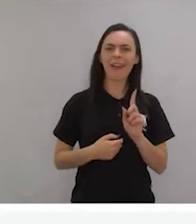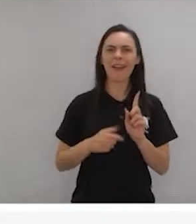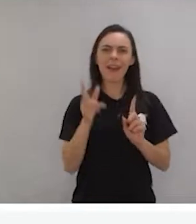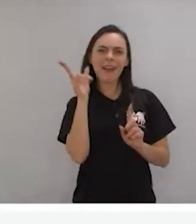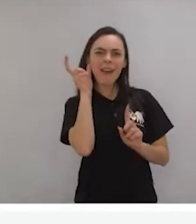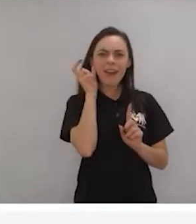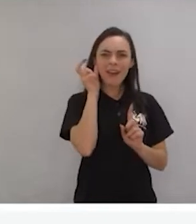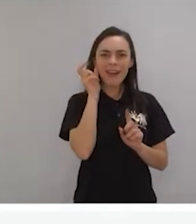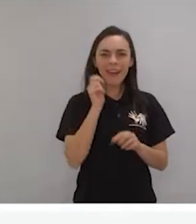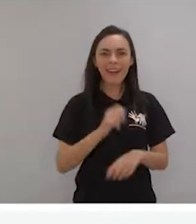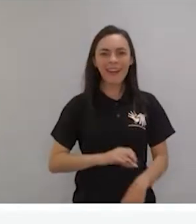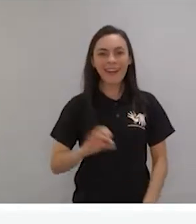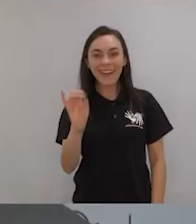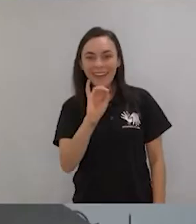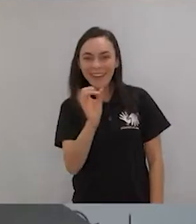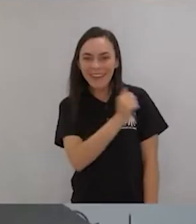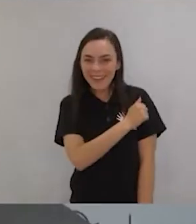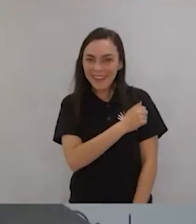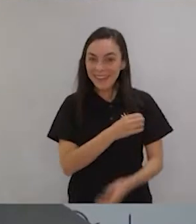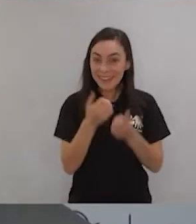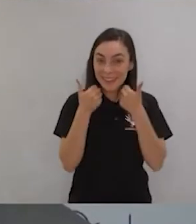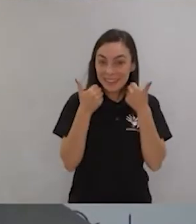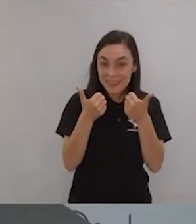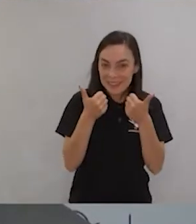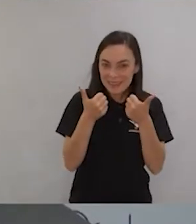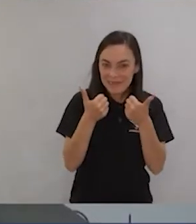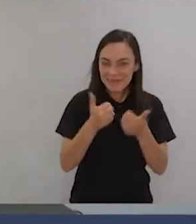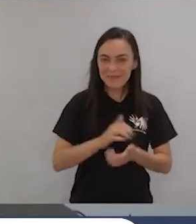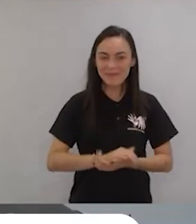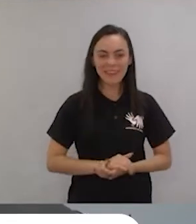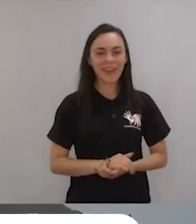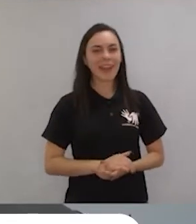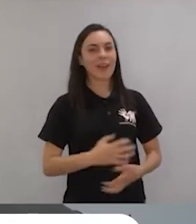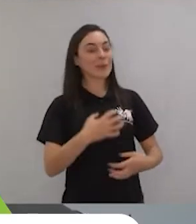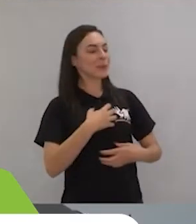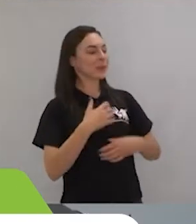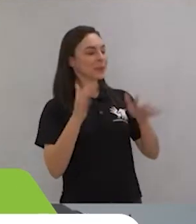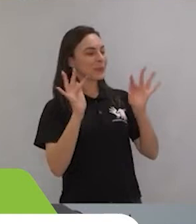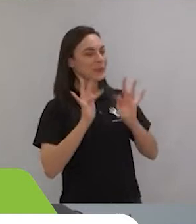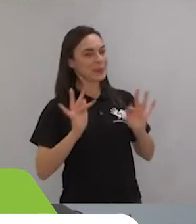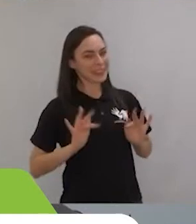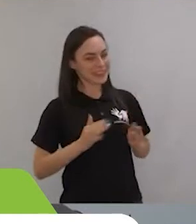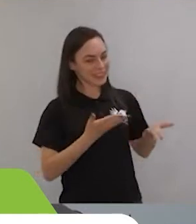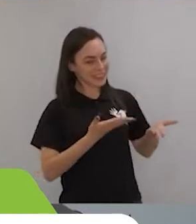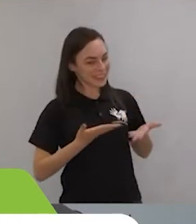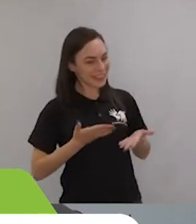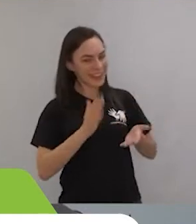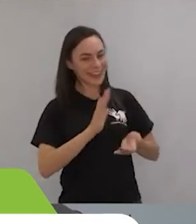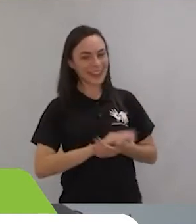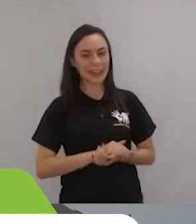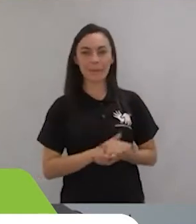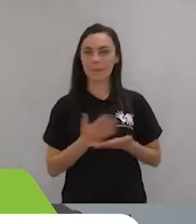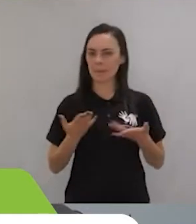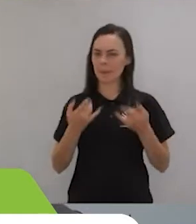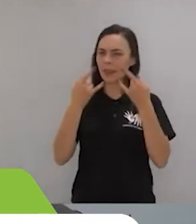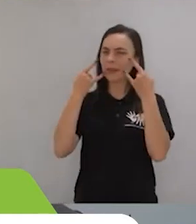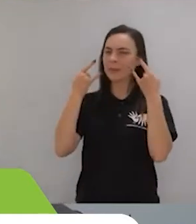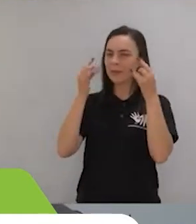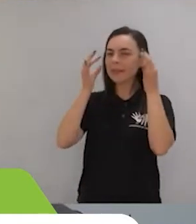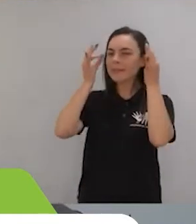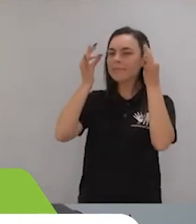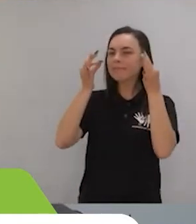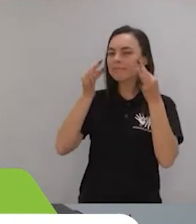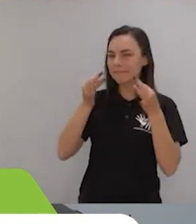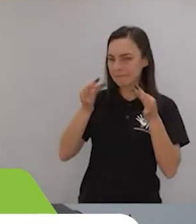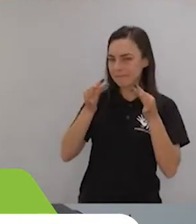Então, escutei. Olá, estudantes, tudo bem com vocês? Que felicidade ter você aqui. Então, só